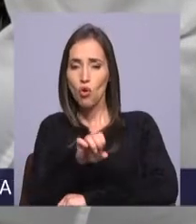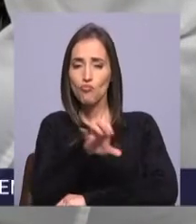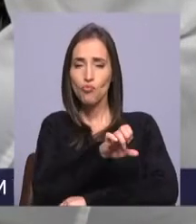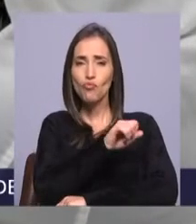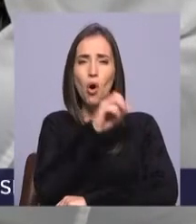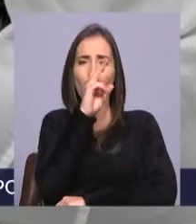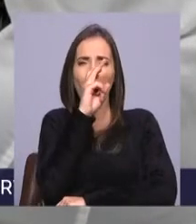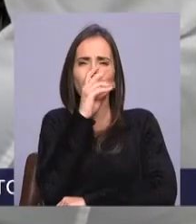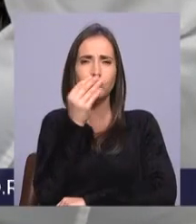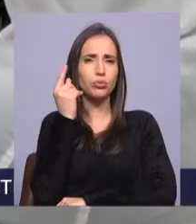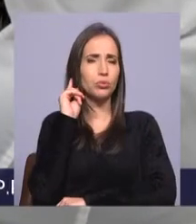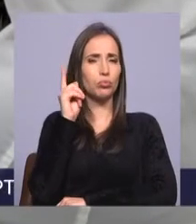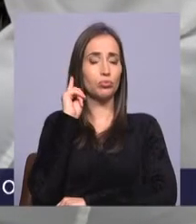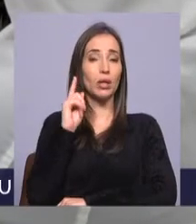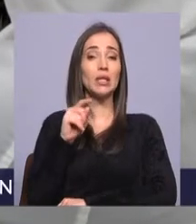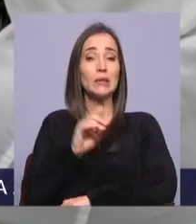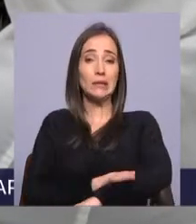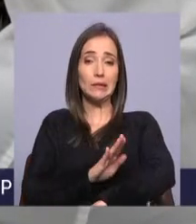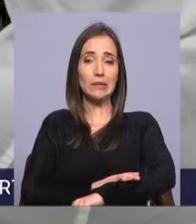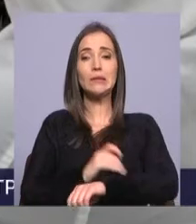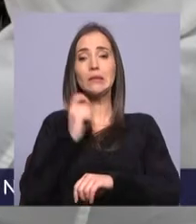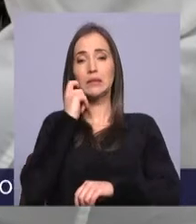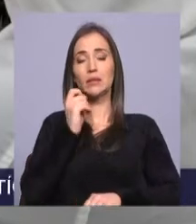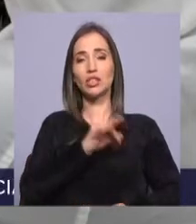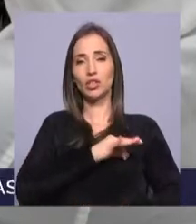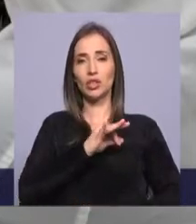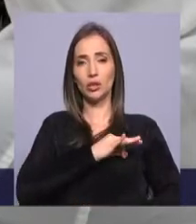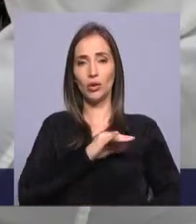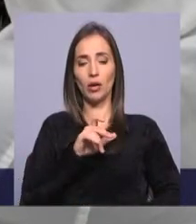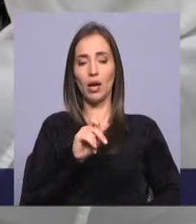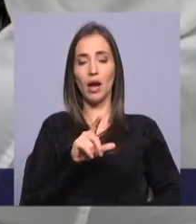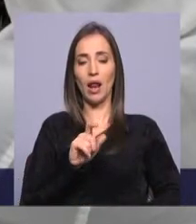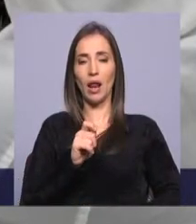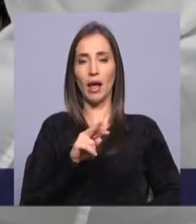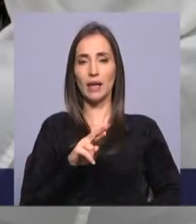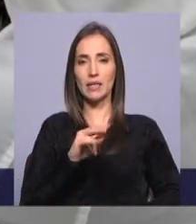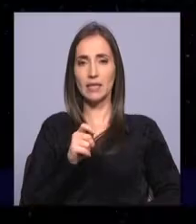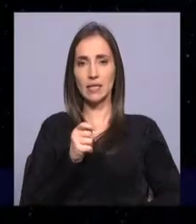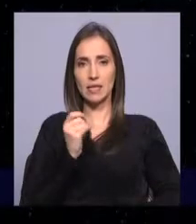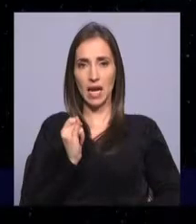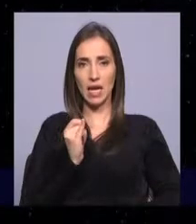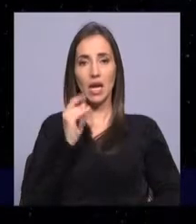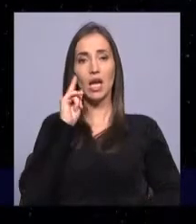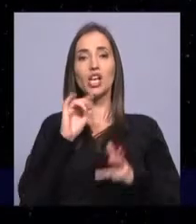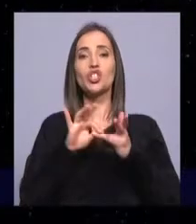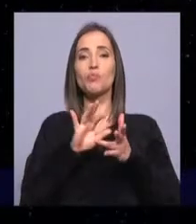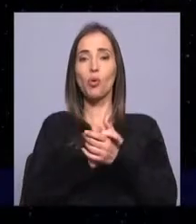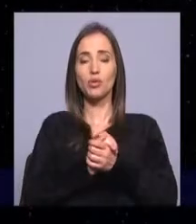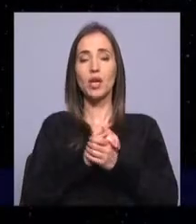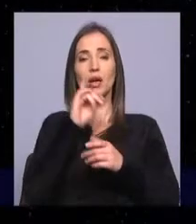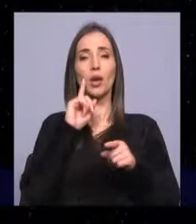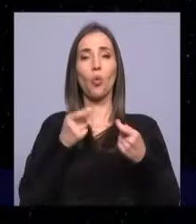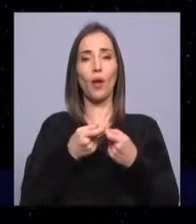absolutamente preciosos. E isso ficou a cargo de um senhor chamado Alexei Meshik e da sua esposa e colega também de trabalho,